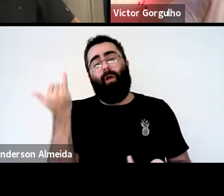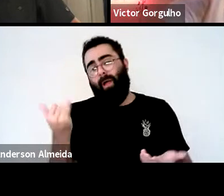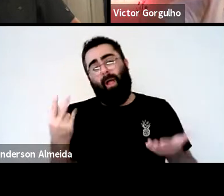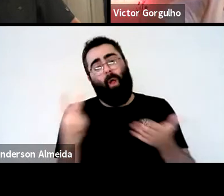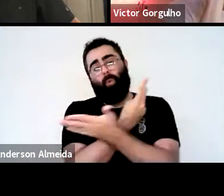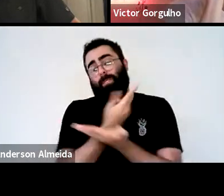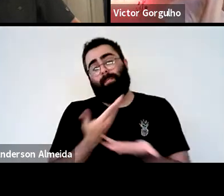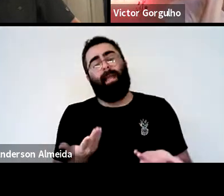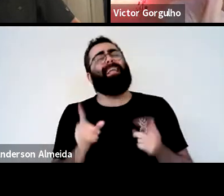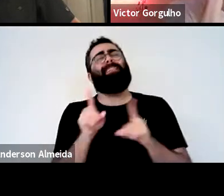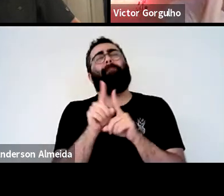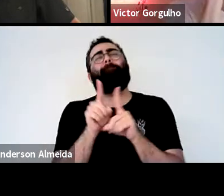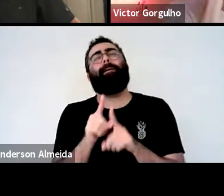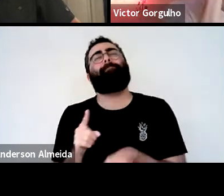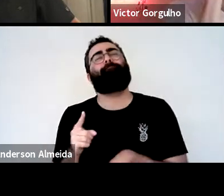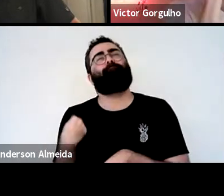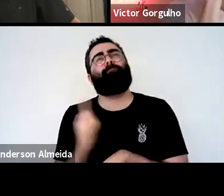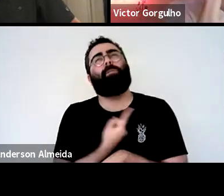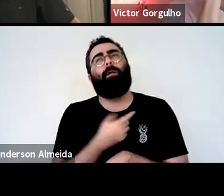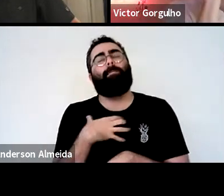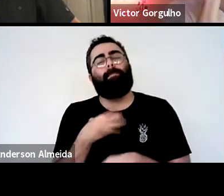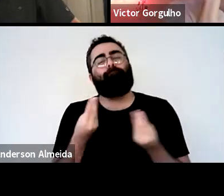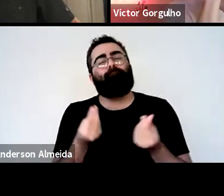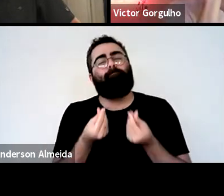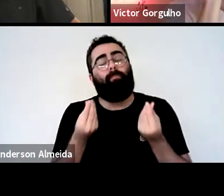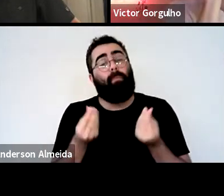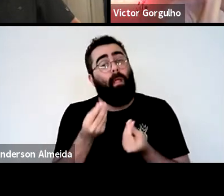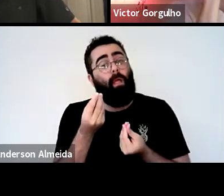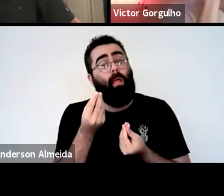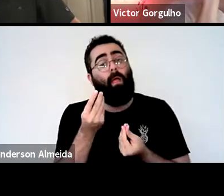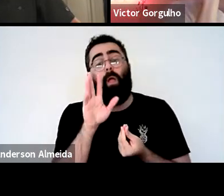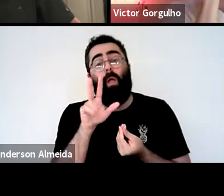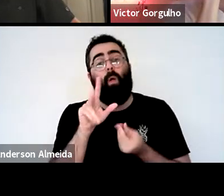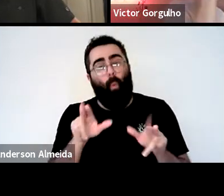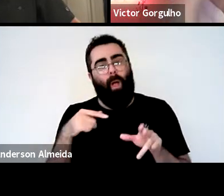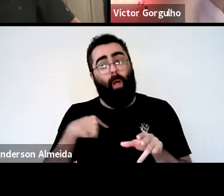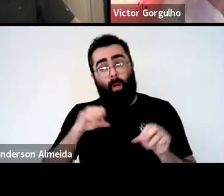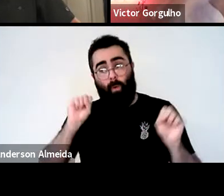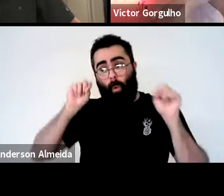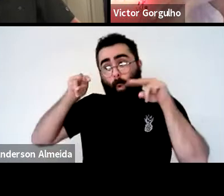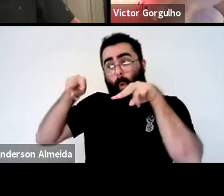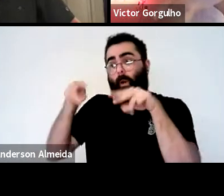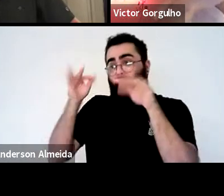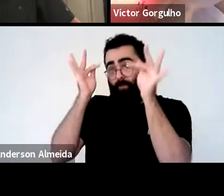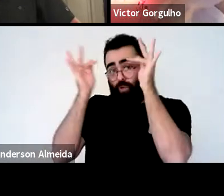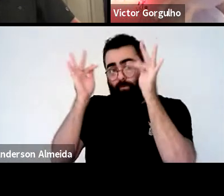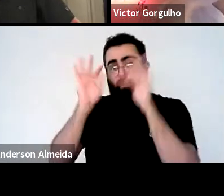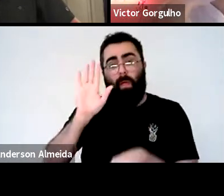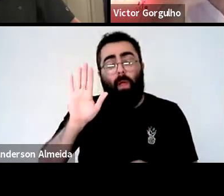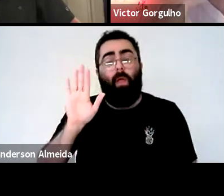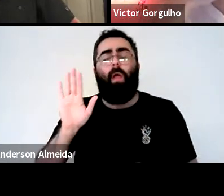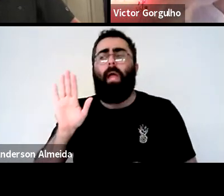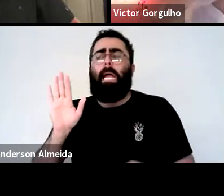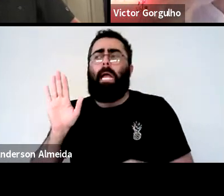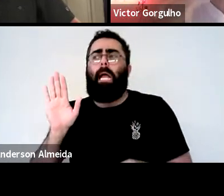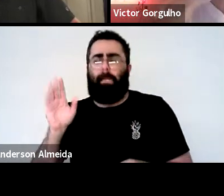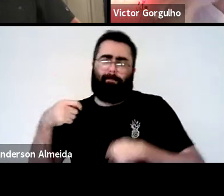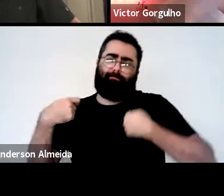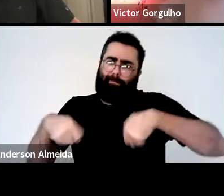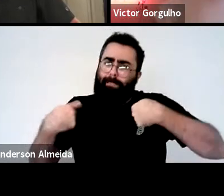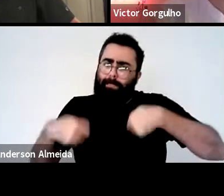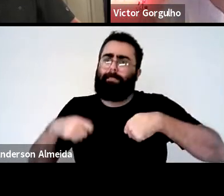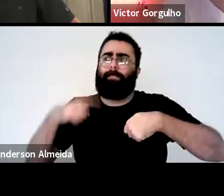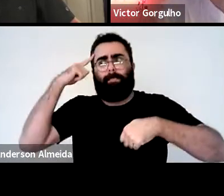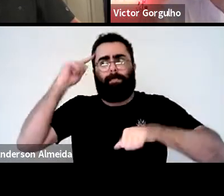também tinha uma sensação que a gente tem no nosso trabalho, que tudo isso, a gente olha para a filosofia e fala, não, então a gente precisa aqui redesenhar tudo de